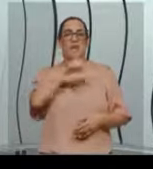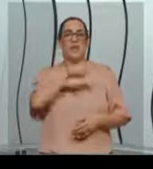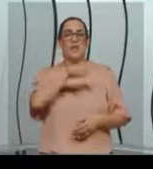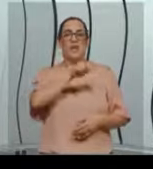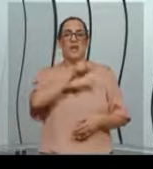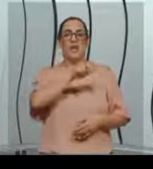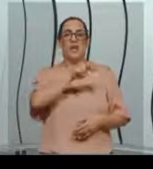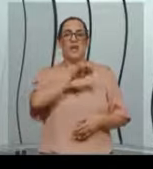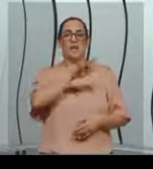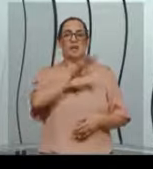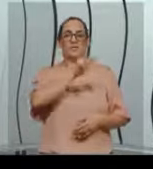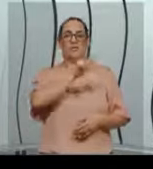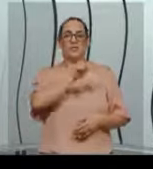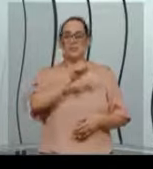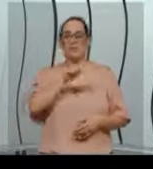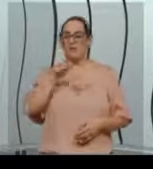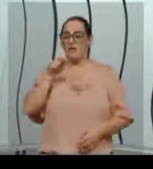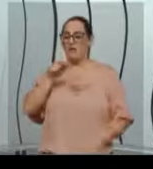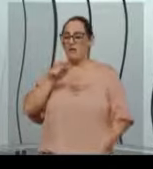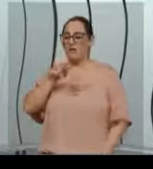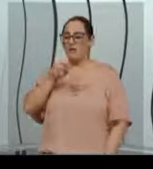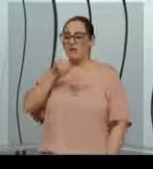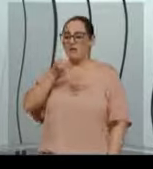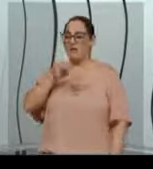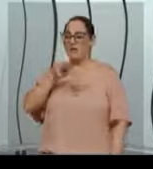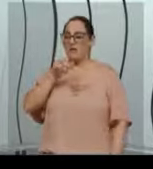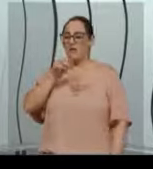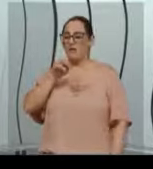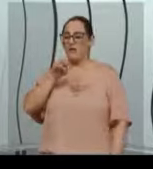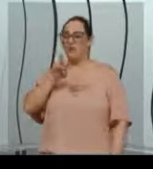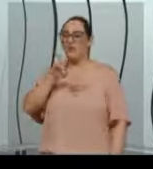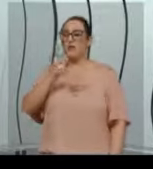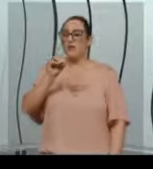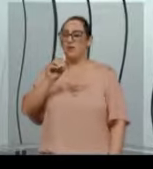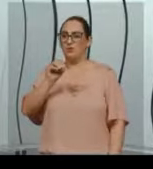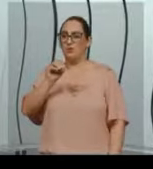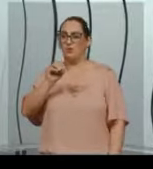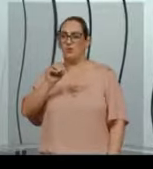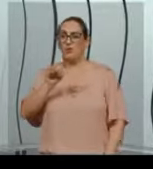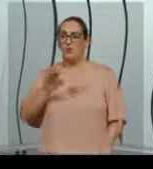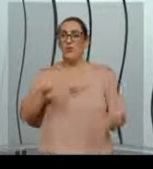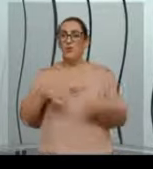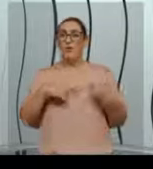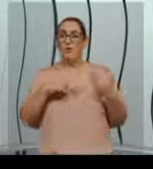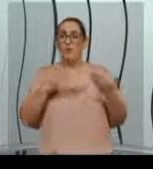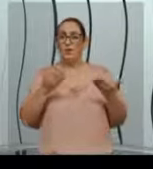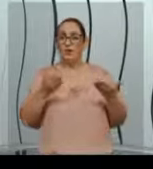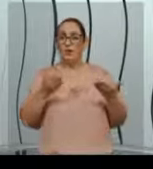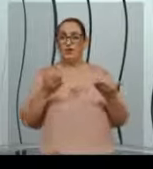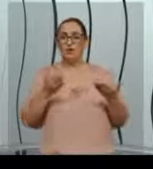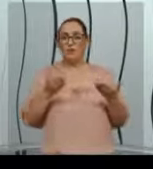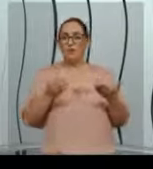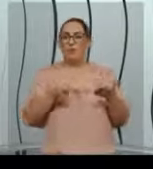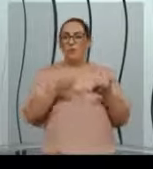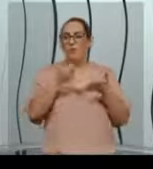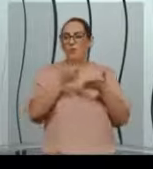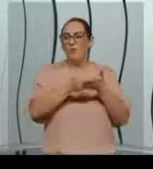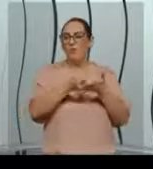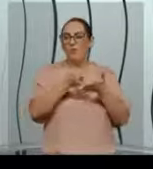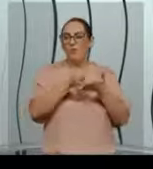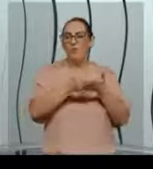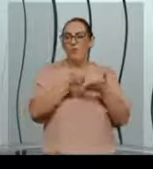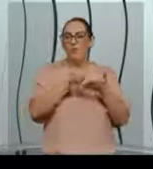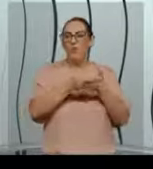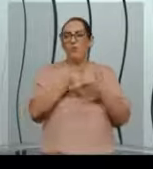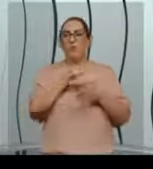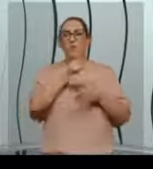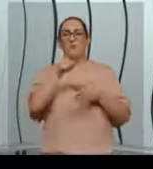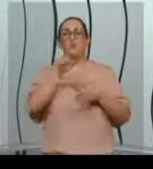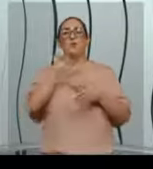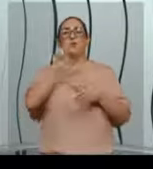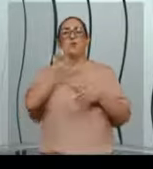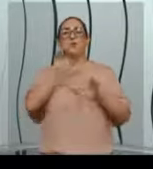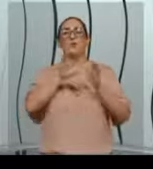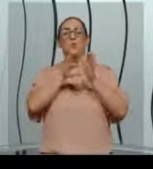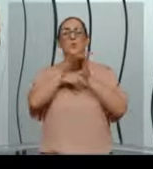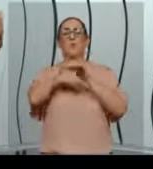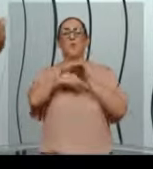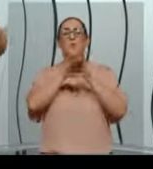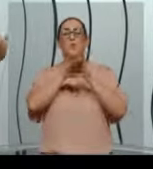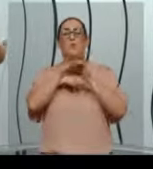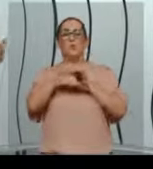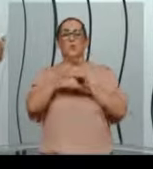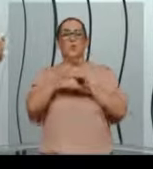inativa. Então, na verdade, dentro dessa isomeria, o que mais é cobrado do aluno é o conceito de